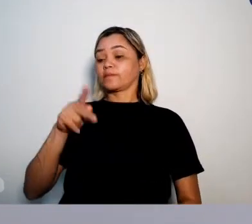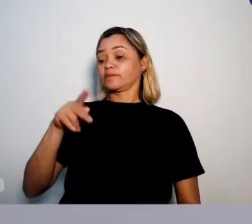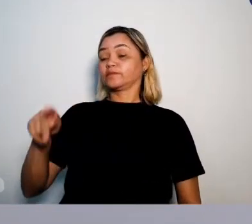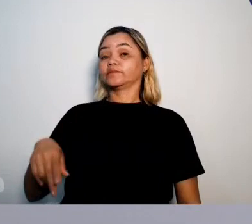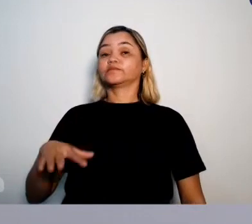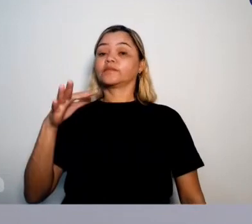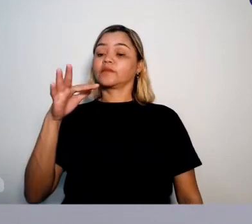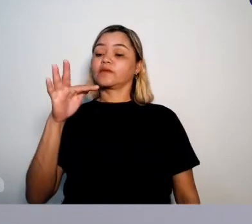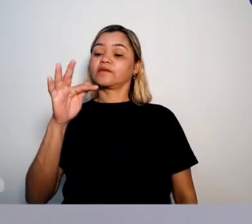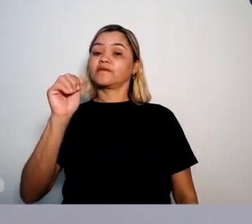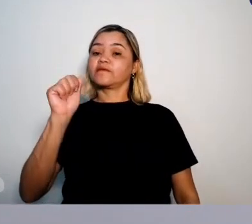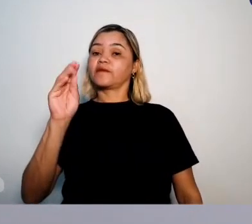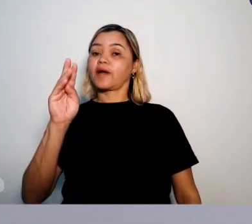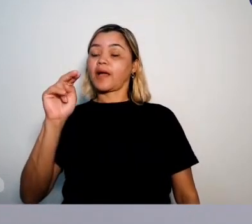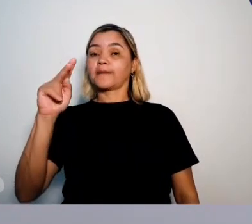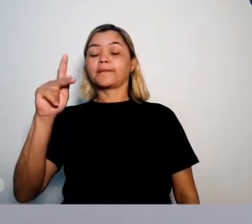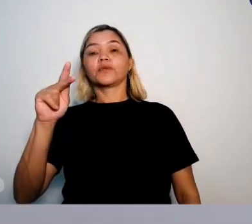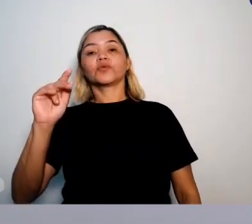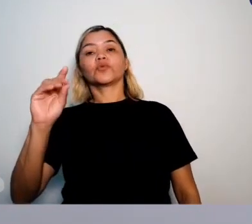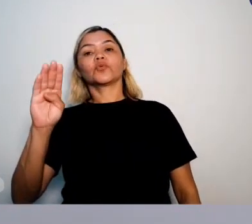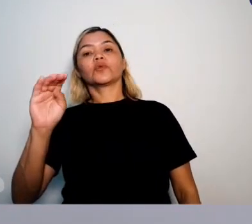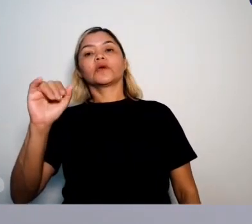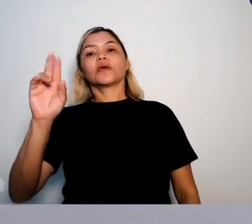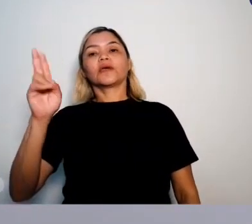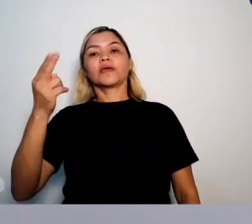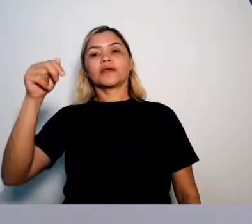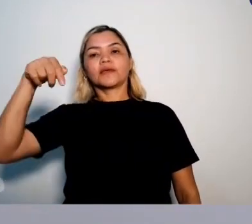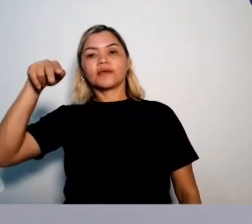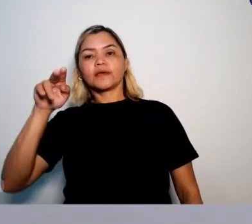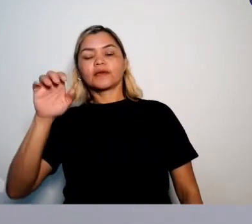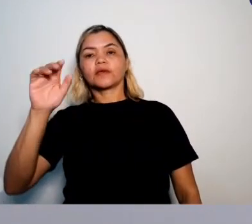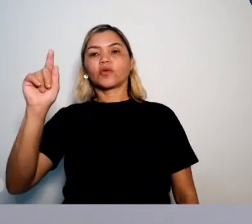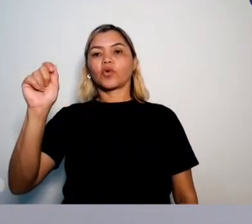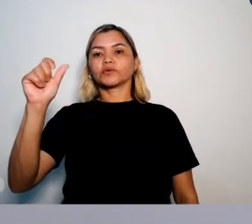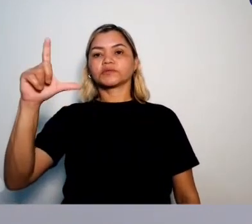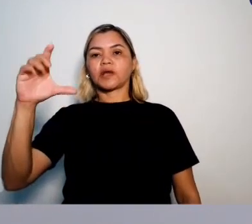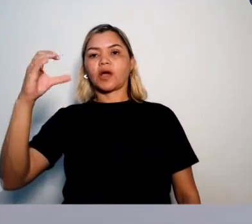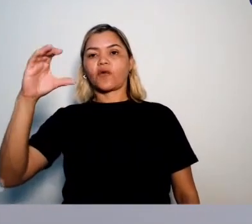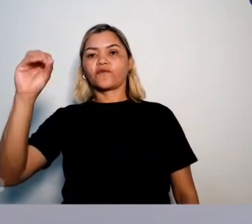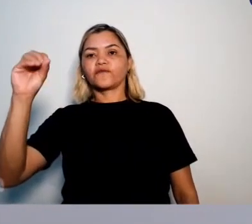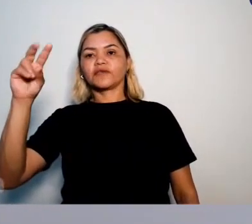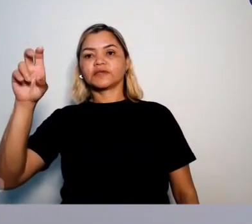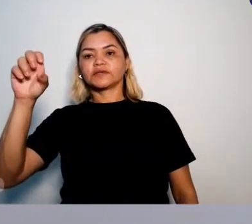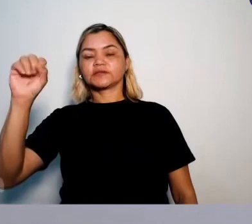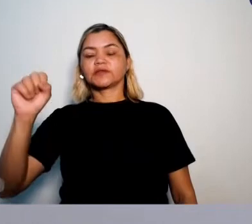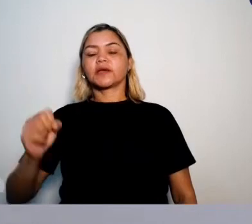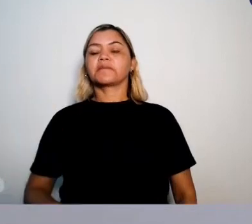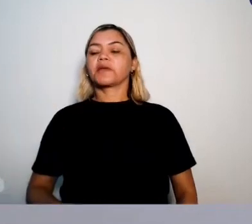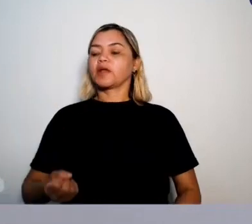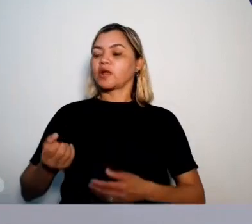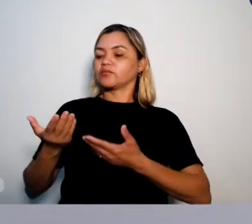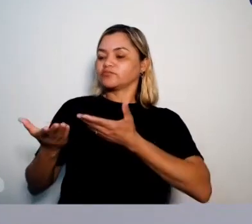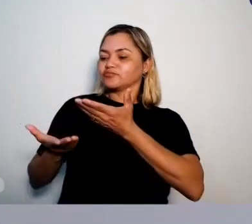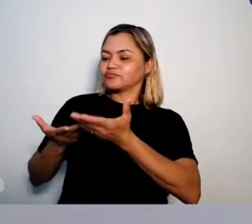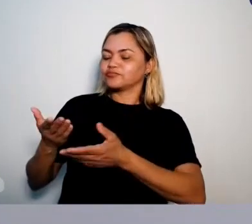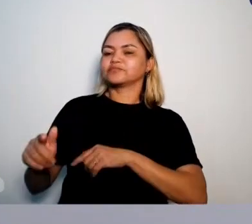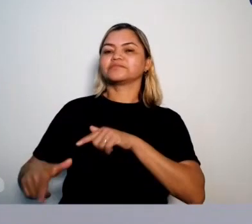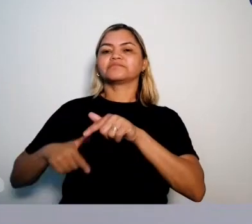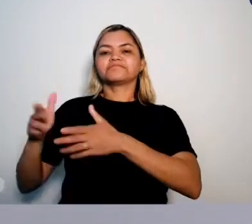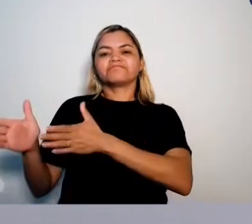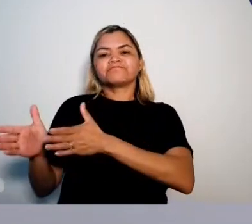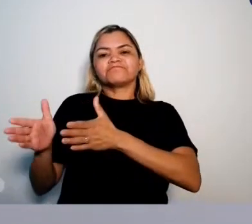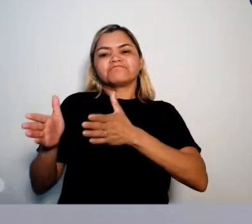Henrique Gonçalves pela excelente trajetória profissional e pela dedicação e empenho